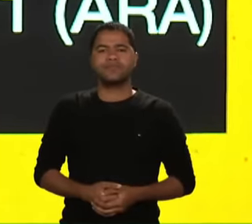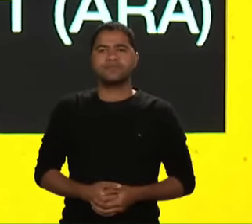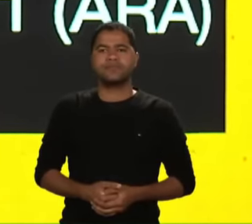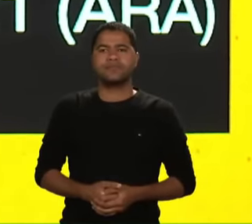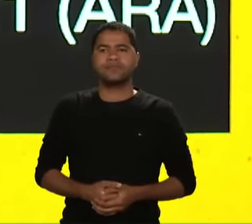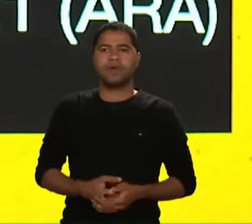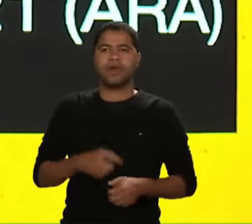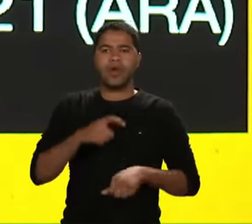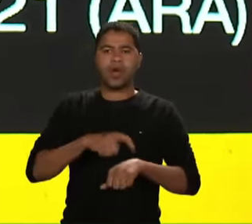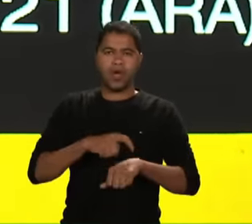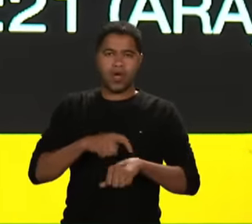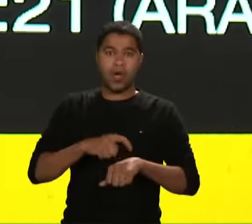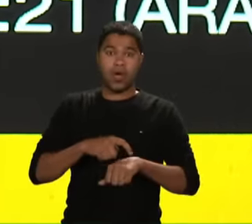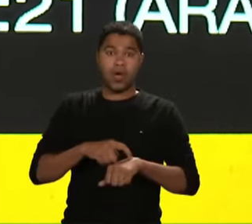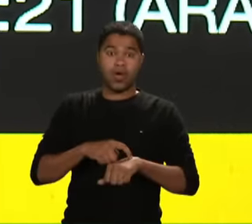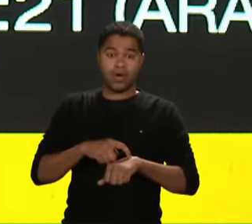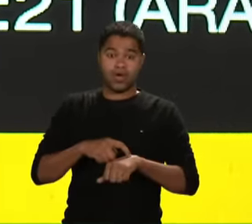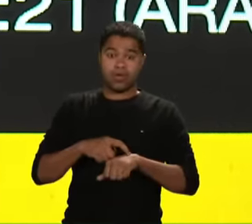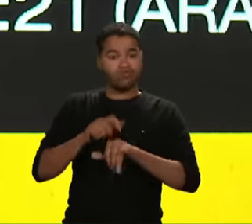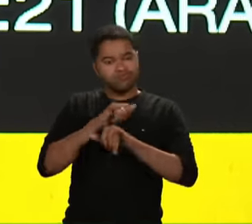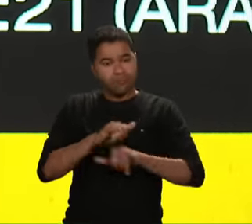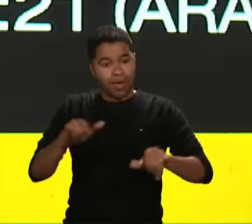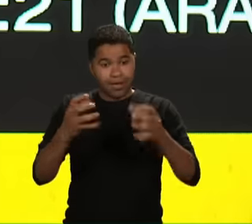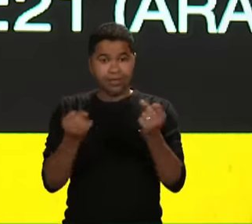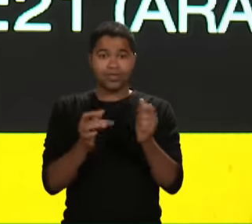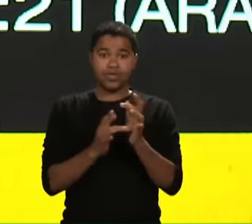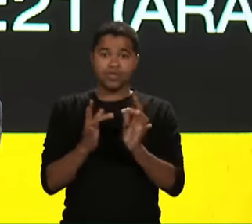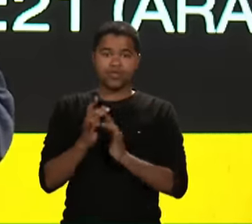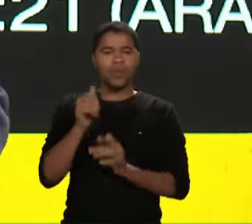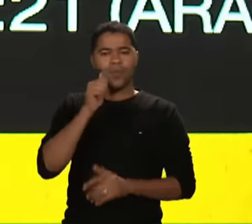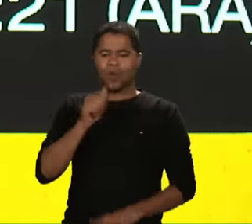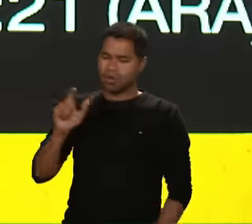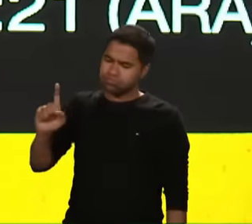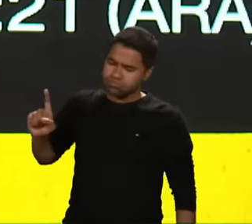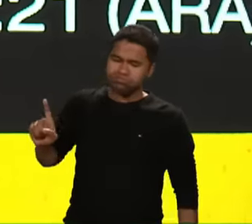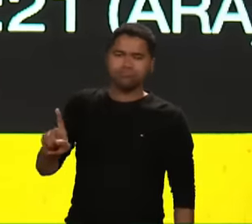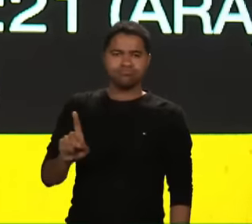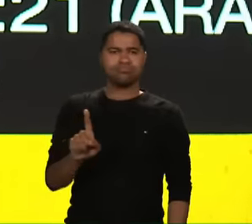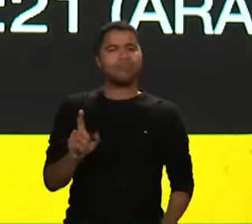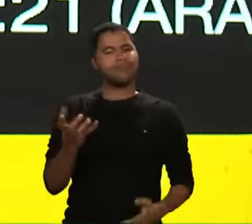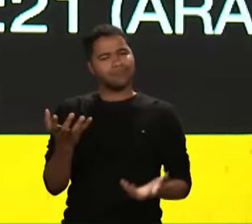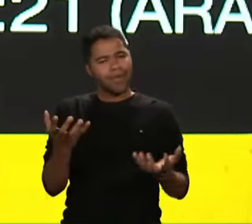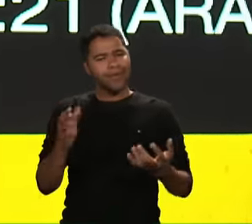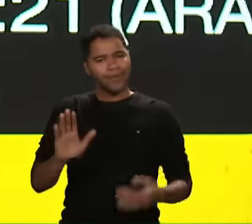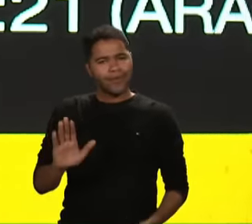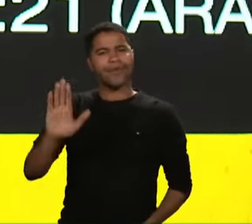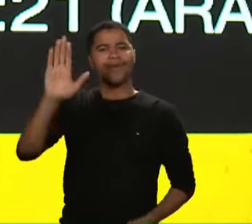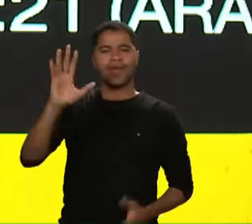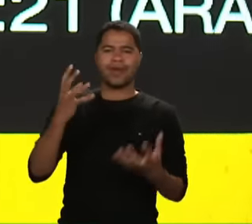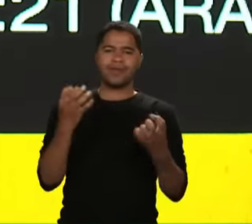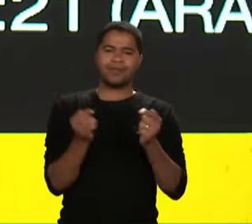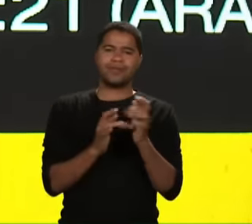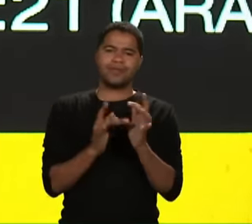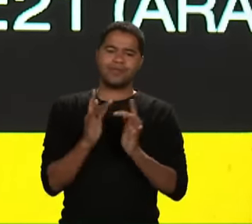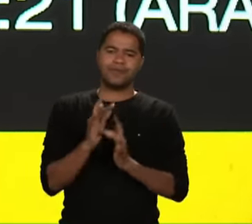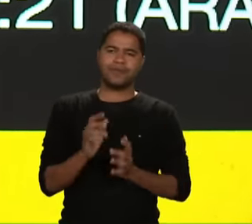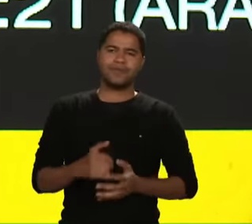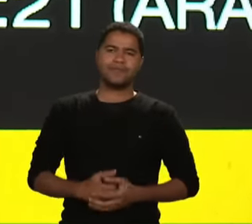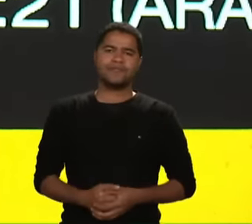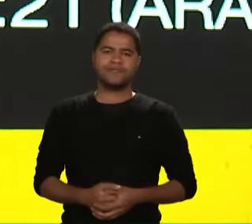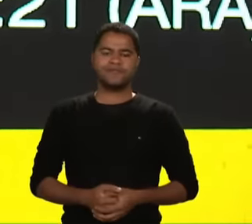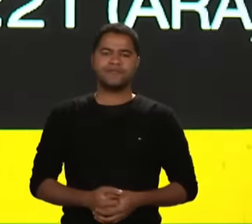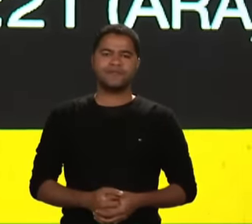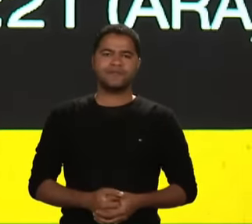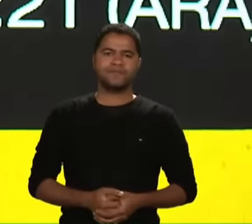e na hora do apelo ela veio à frente e disse: eu quero essa vida, eu quero Jesus.